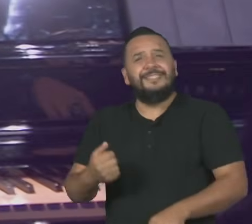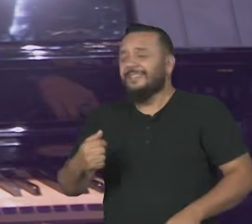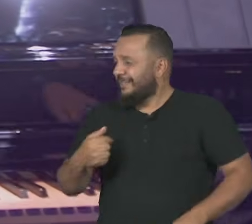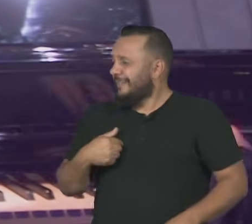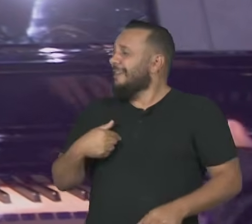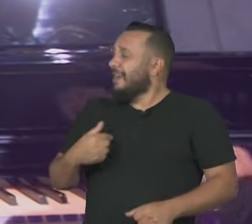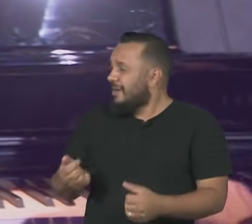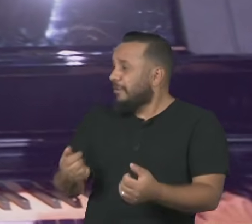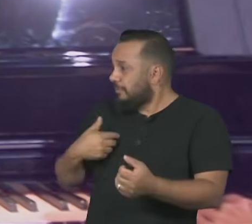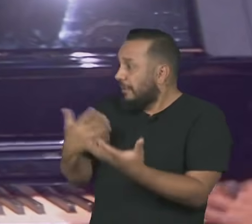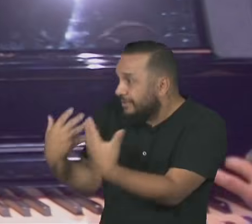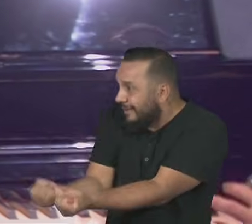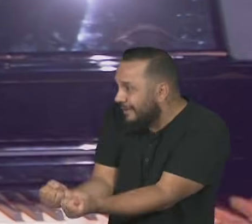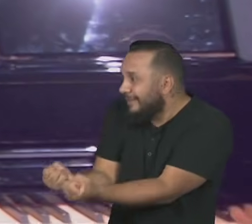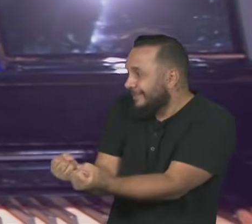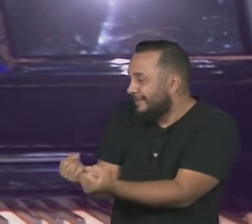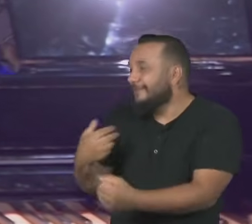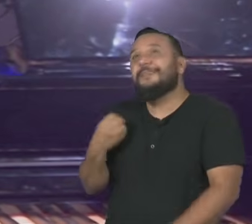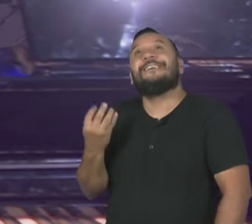Hoje